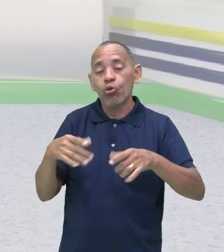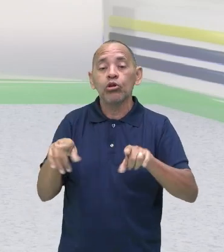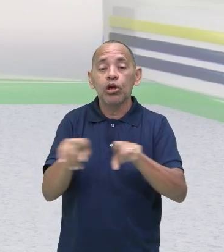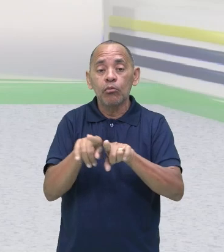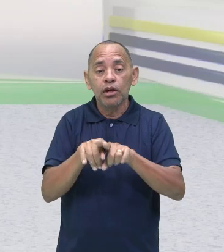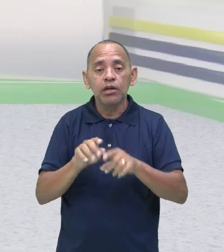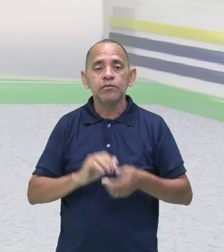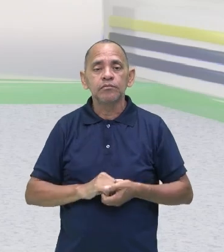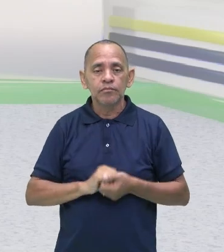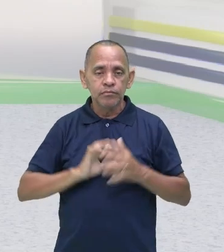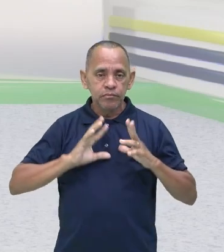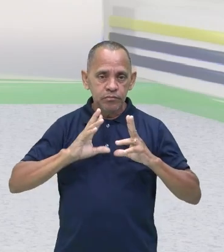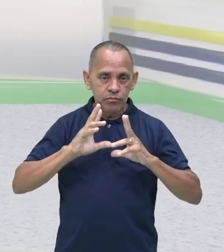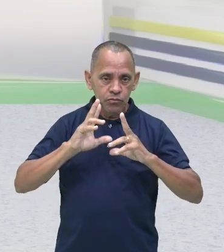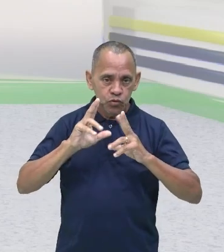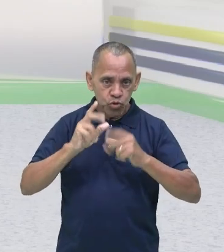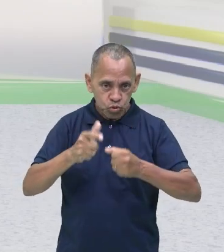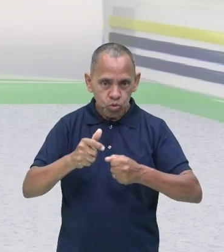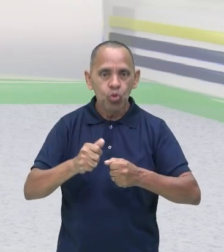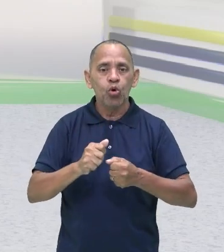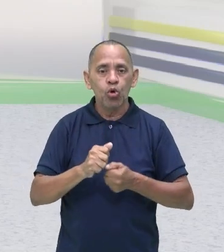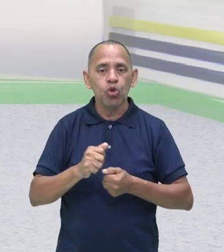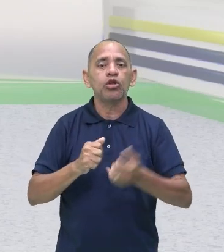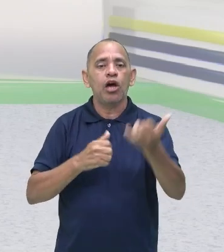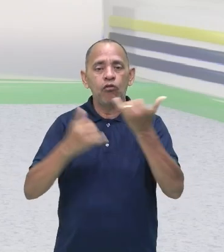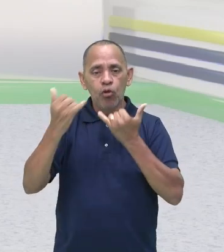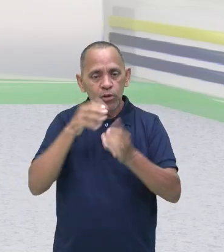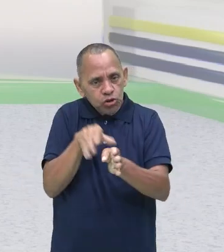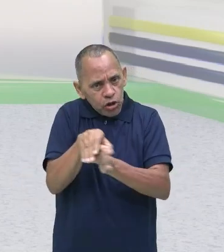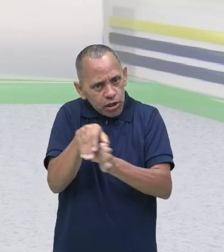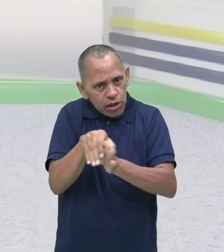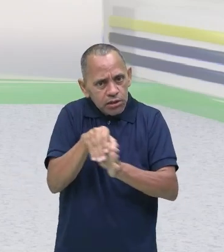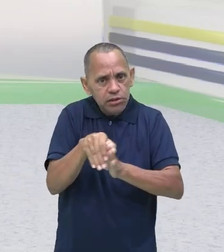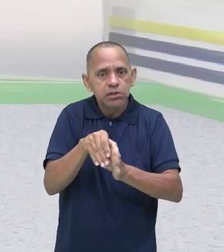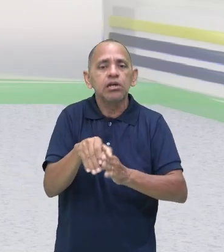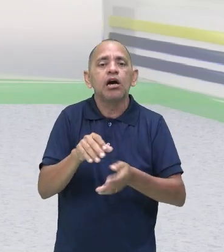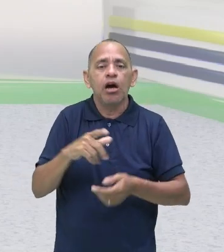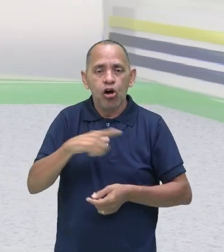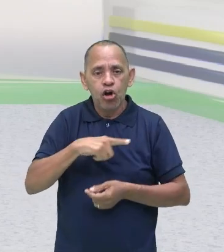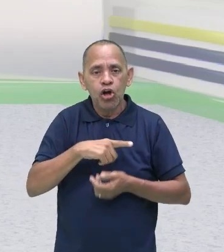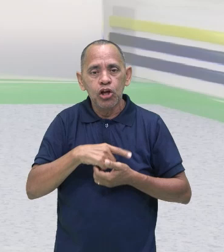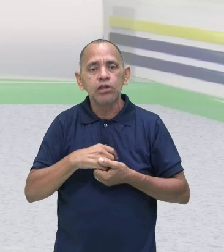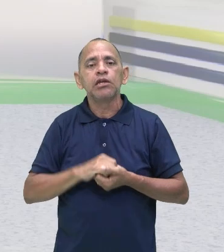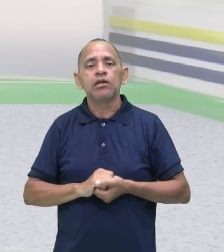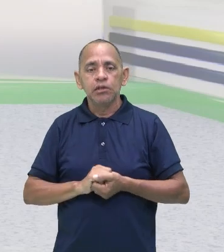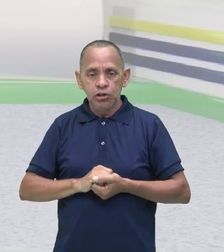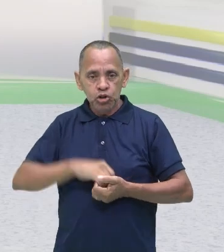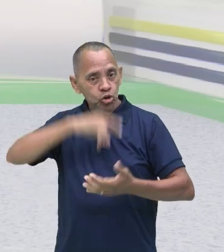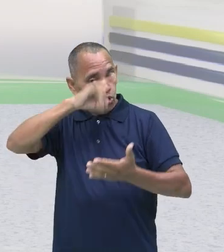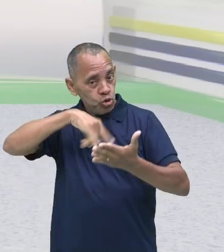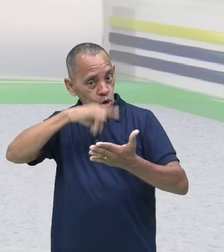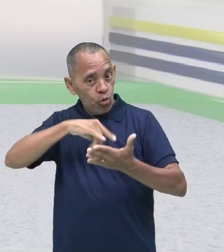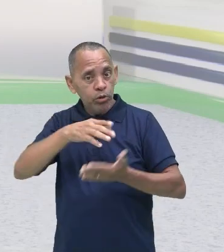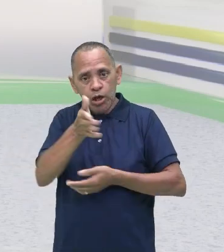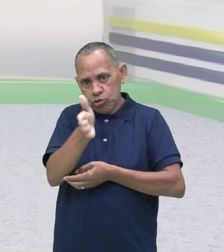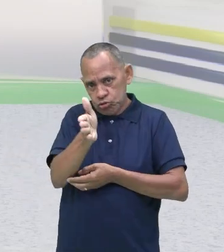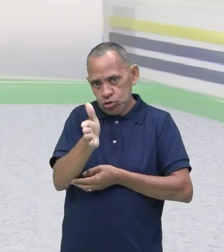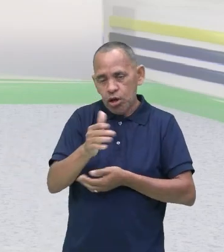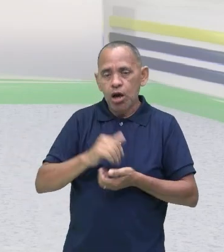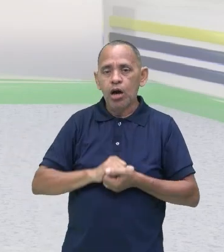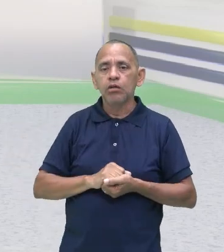norteamento ele vai pelo currículo que a gente repriorizou, que nós repriorizamos enquanto rede, né? Vocês já têm acesso,